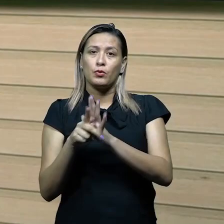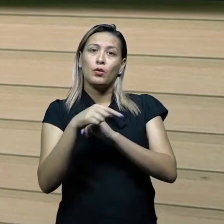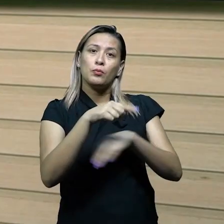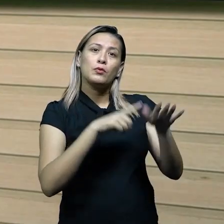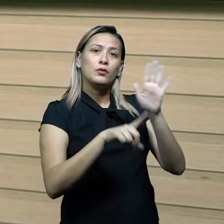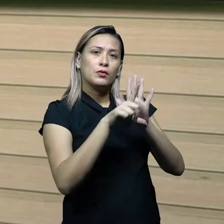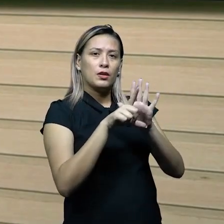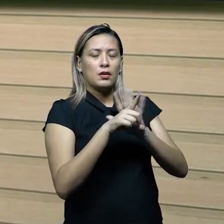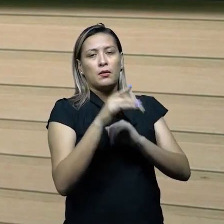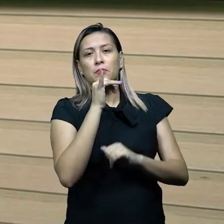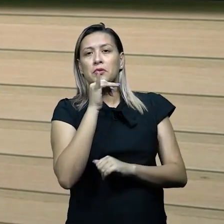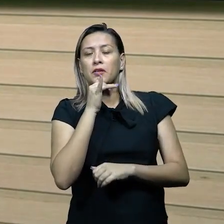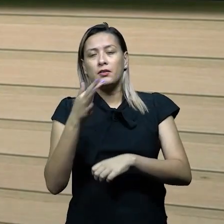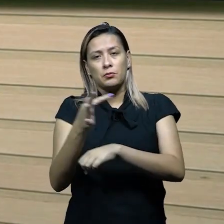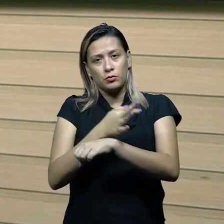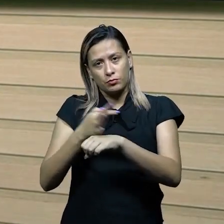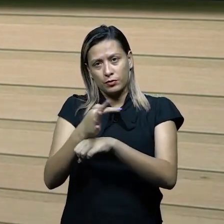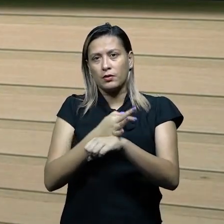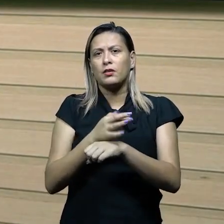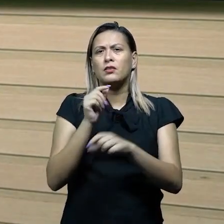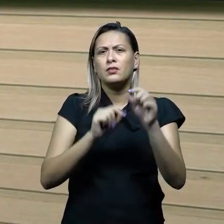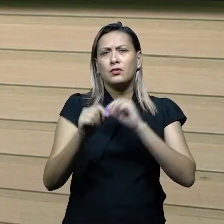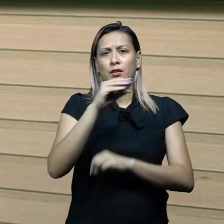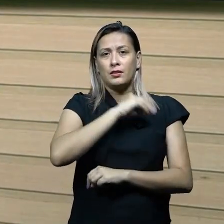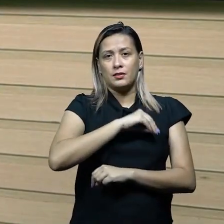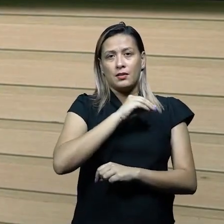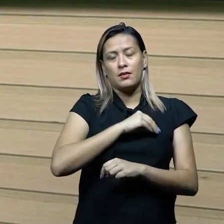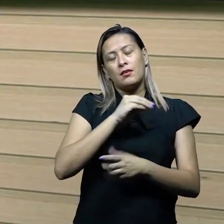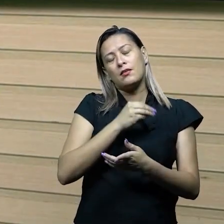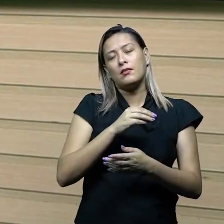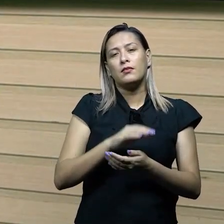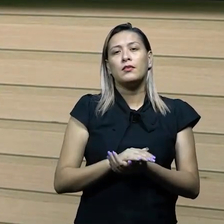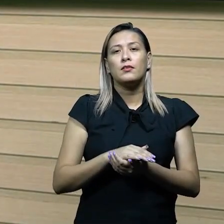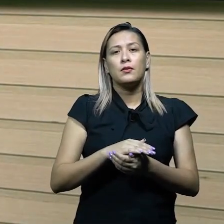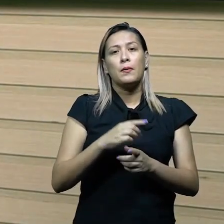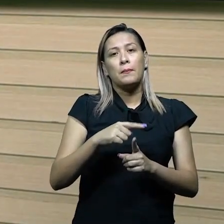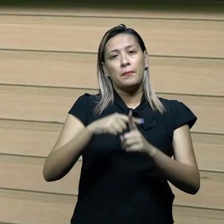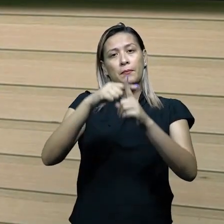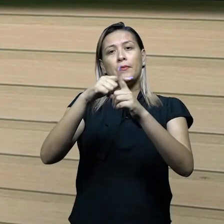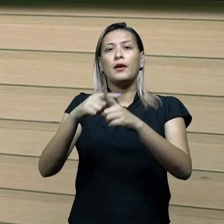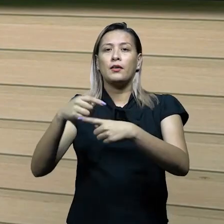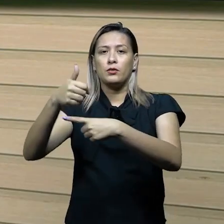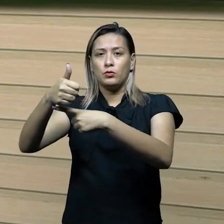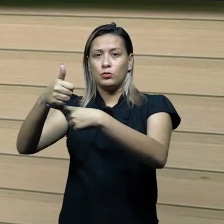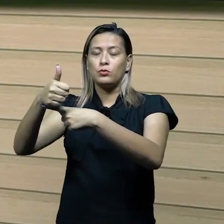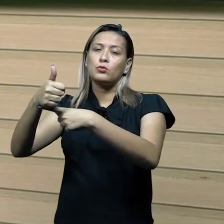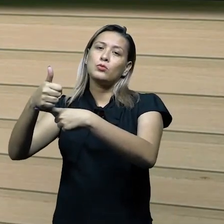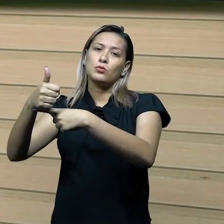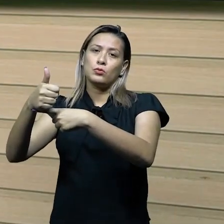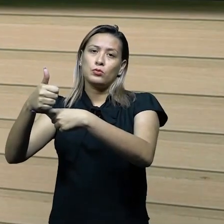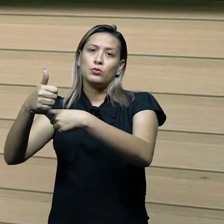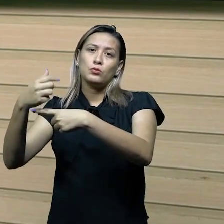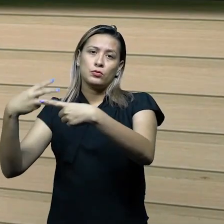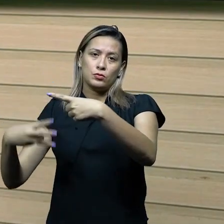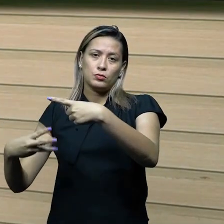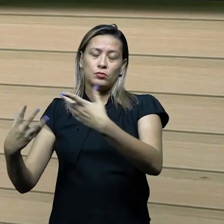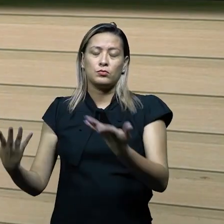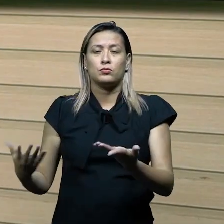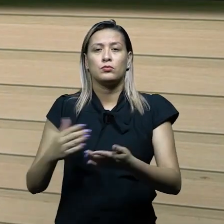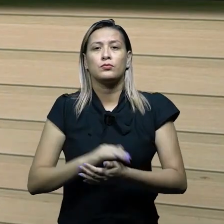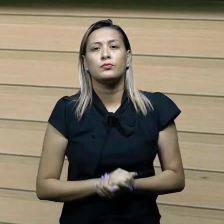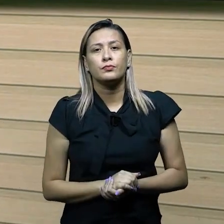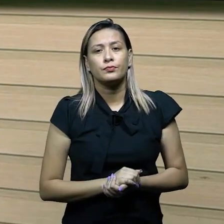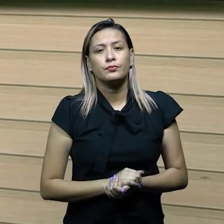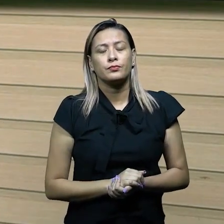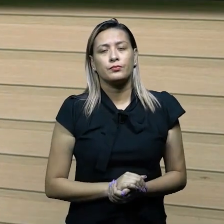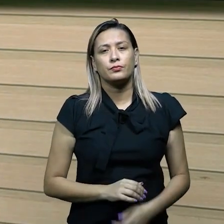lei. Por exemplo, cálculo de férias. Salário mais 1/3. Eu vou pegar o salário, dividir meu salário por 3 e